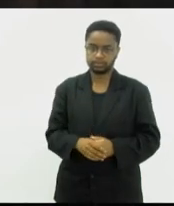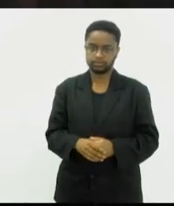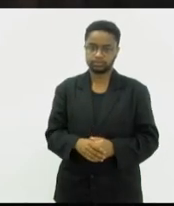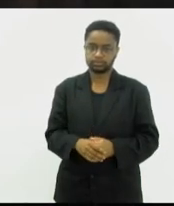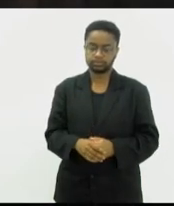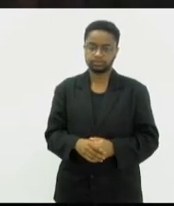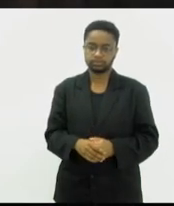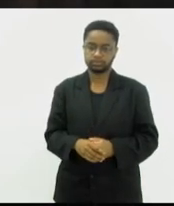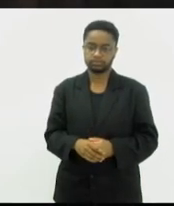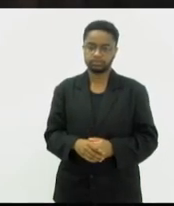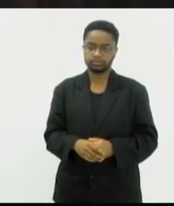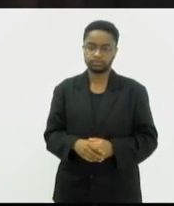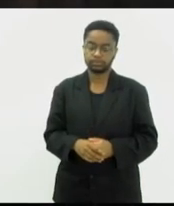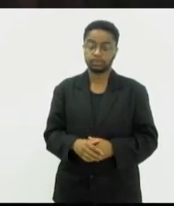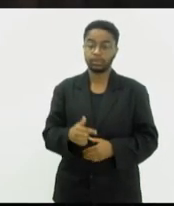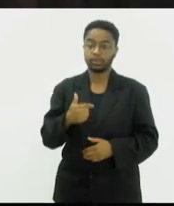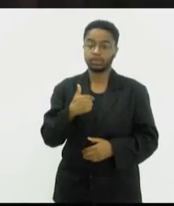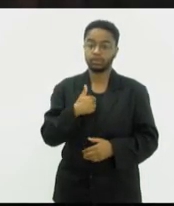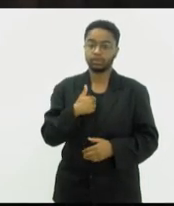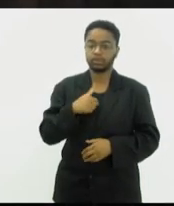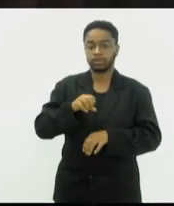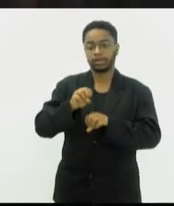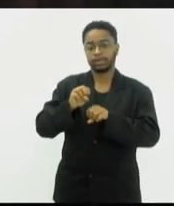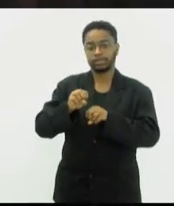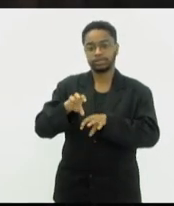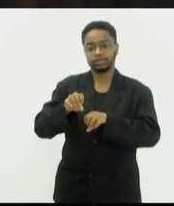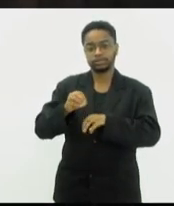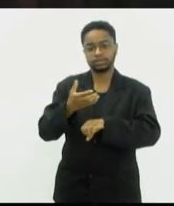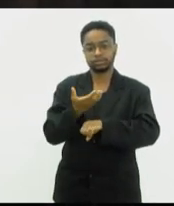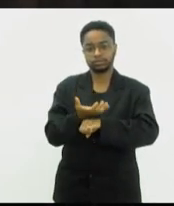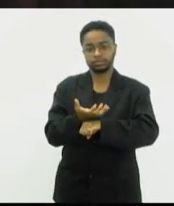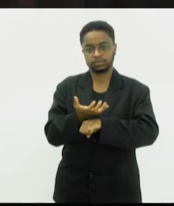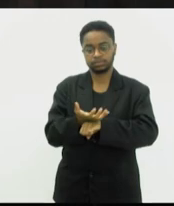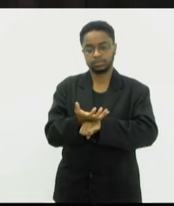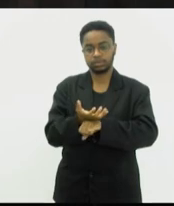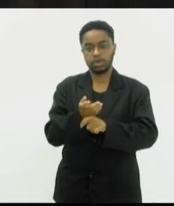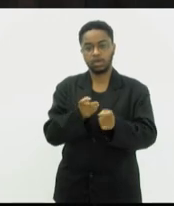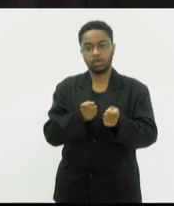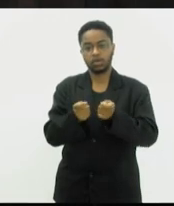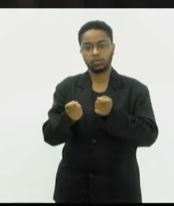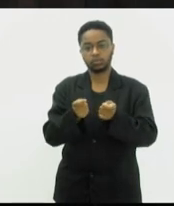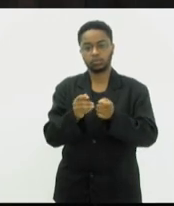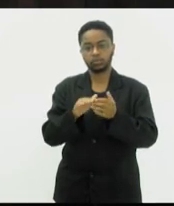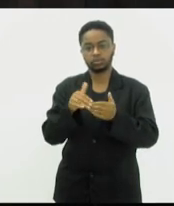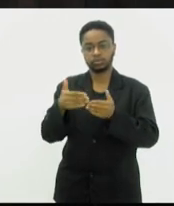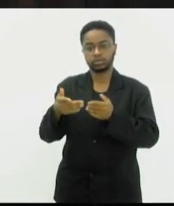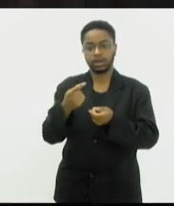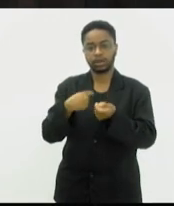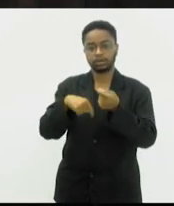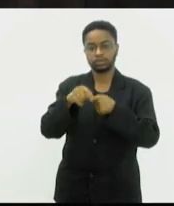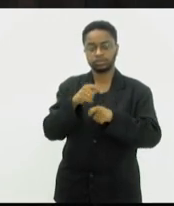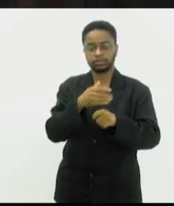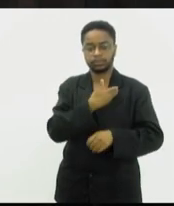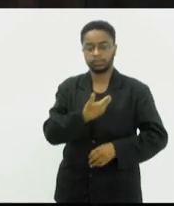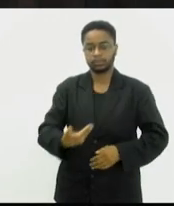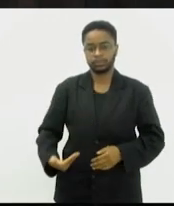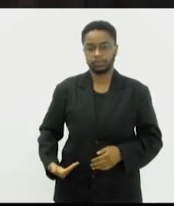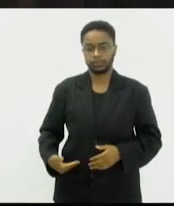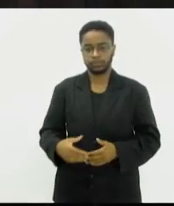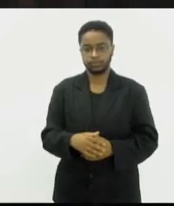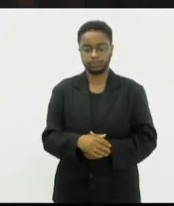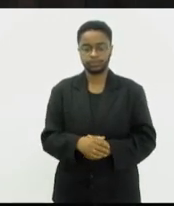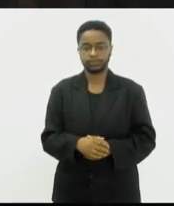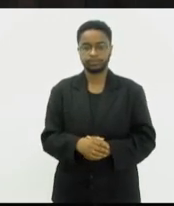eu ministrei a disciplina de controle externo da administração pública,